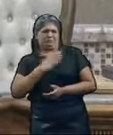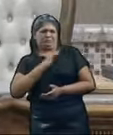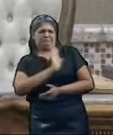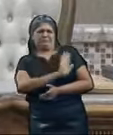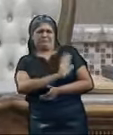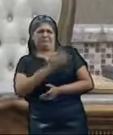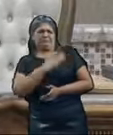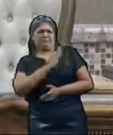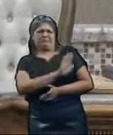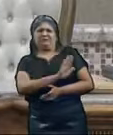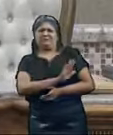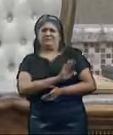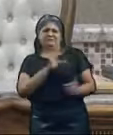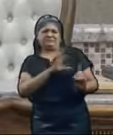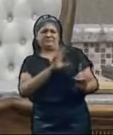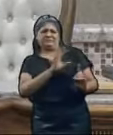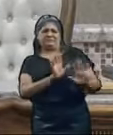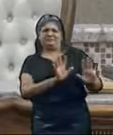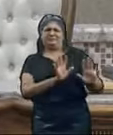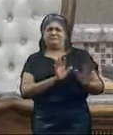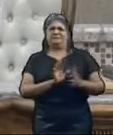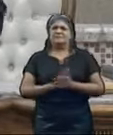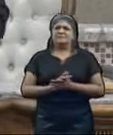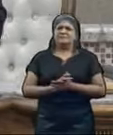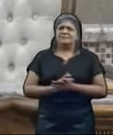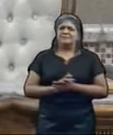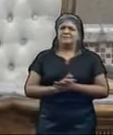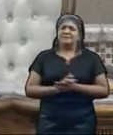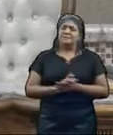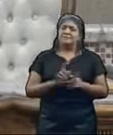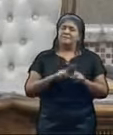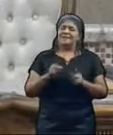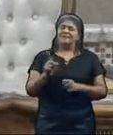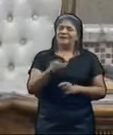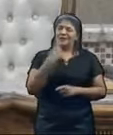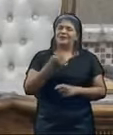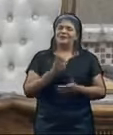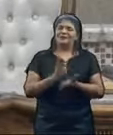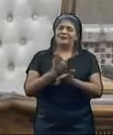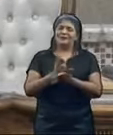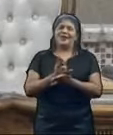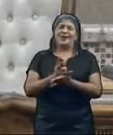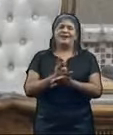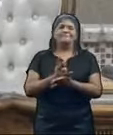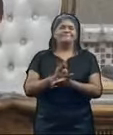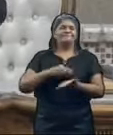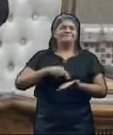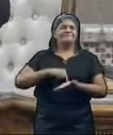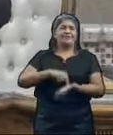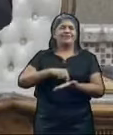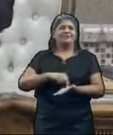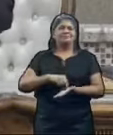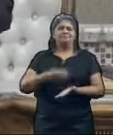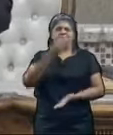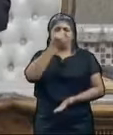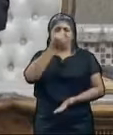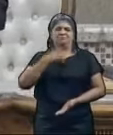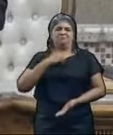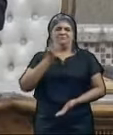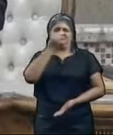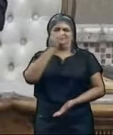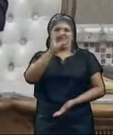jeryes a percepção né ele aqui quando você parar em quer dizer rejeitaram a gente vou separar